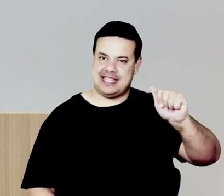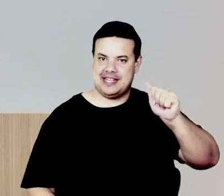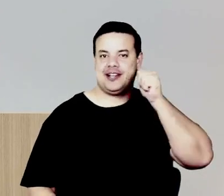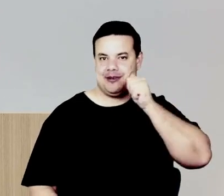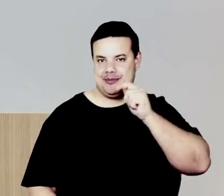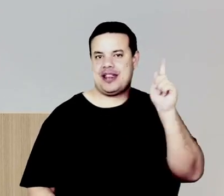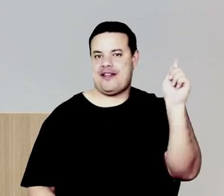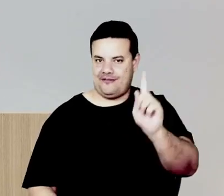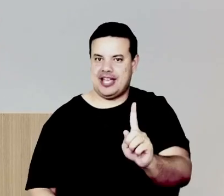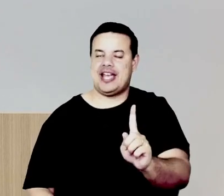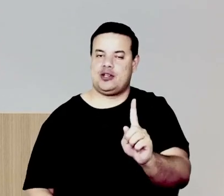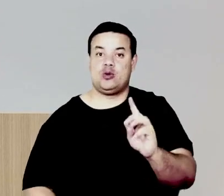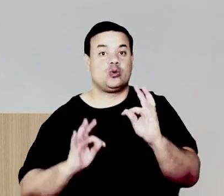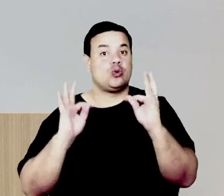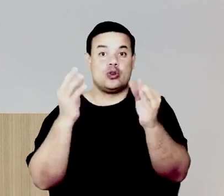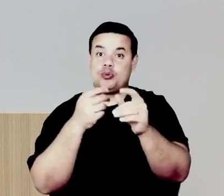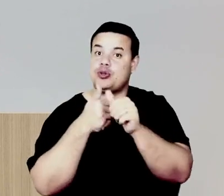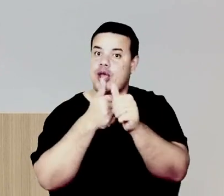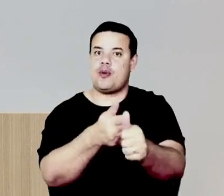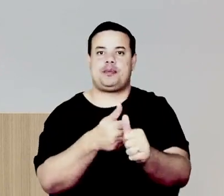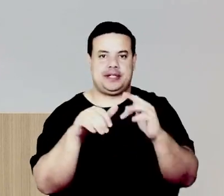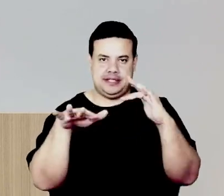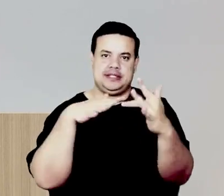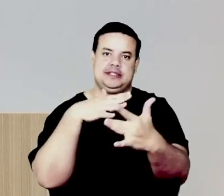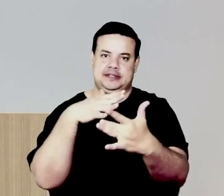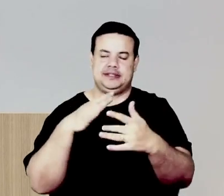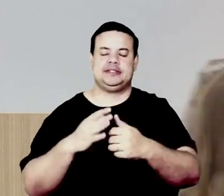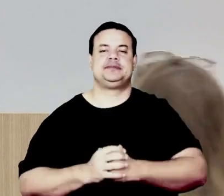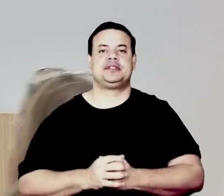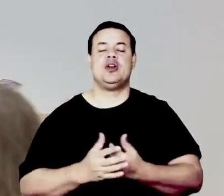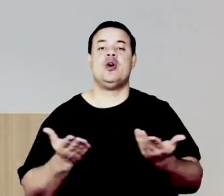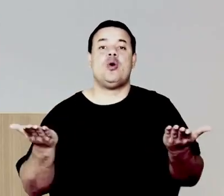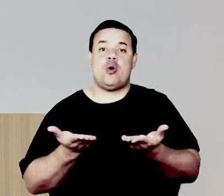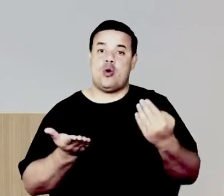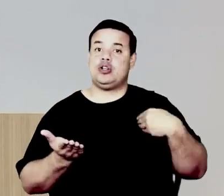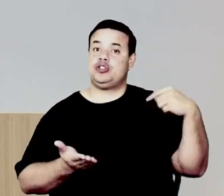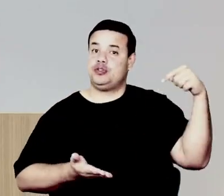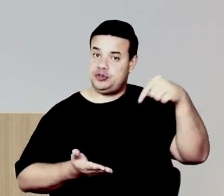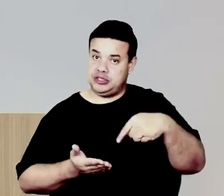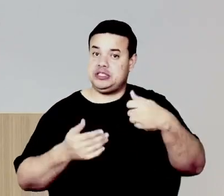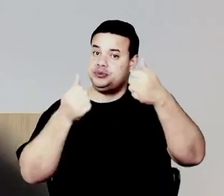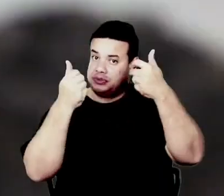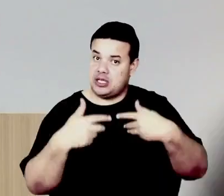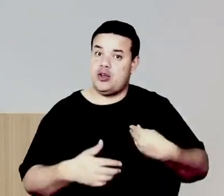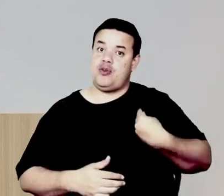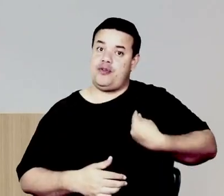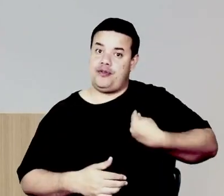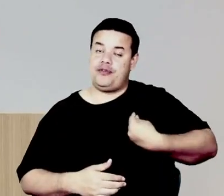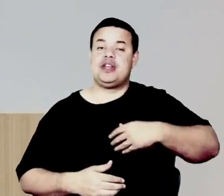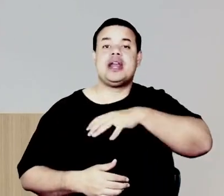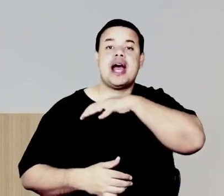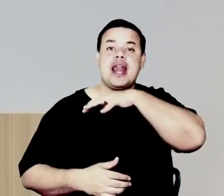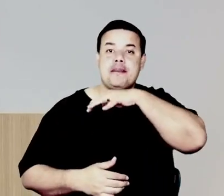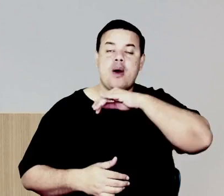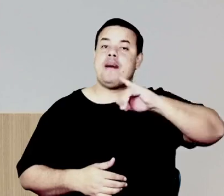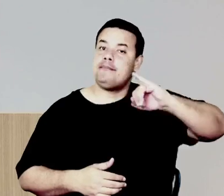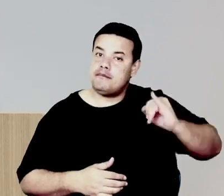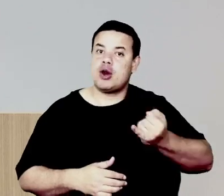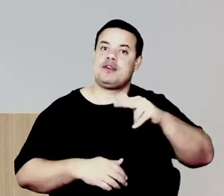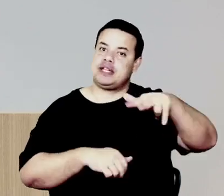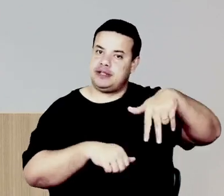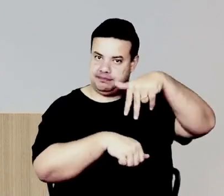comunicação. Eu vim falar hoje mais sobre o Vida Animais, aproveitar o uso da tribuna para fazer um